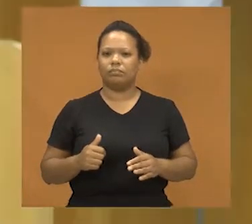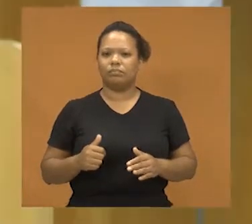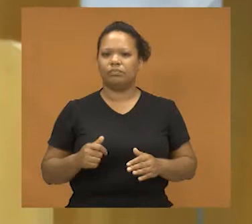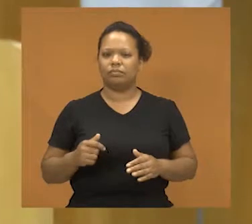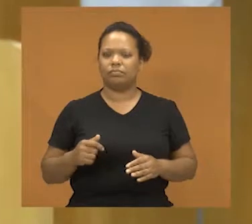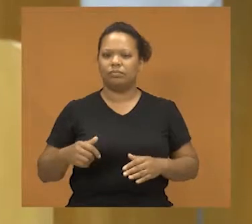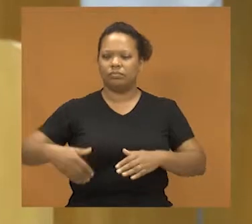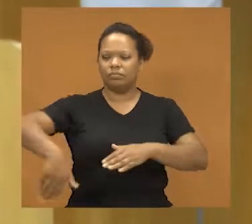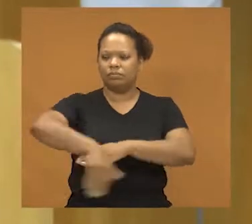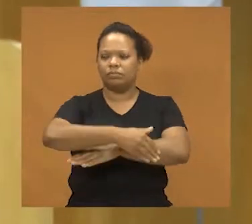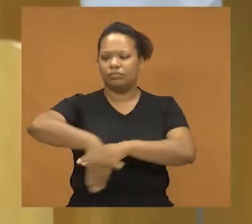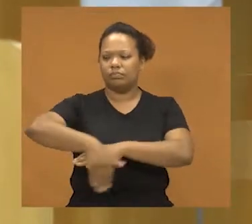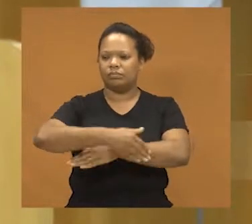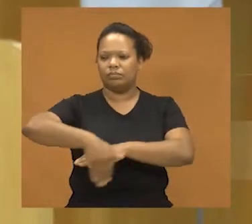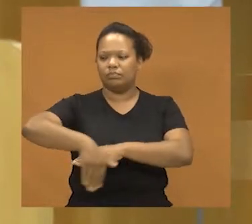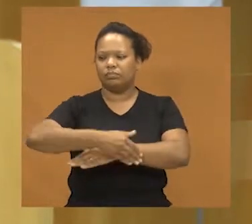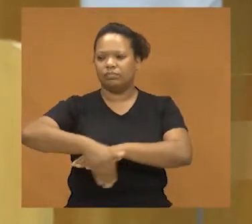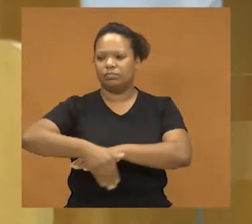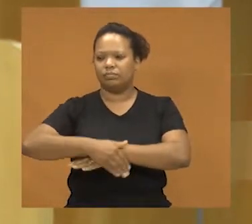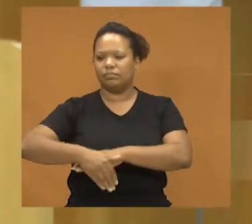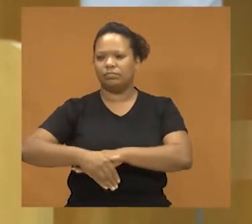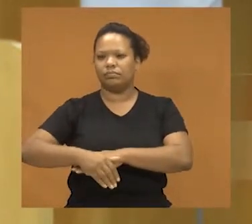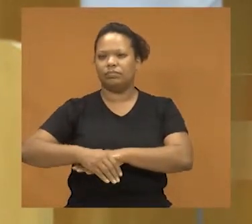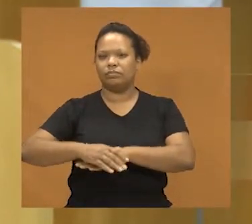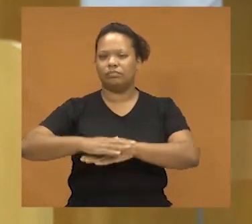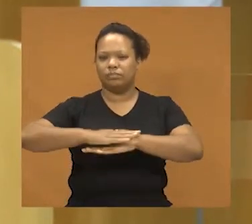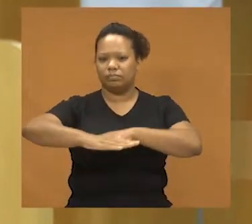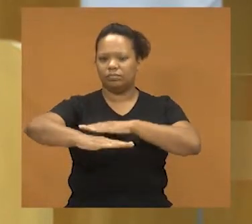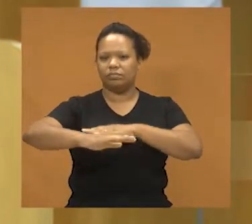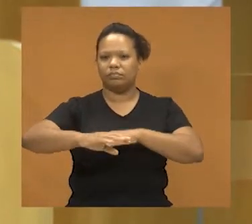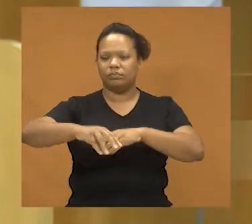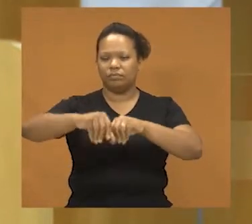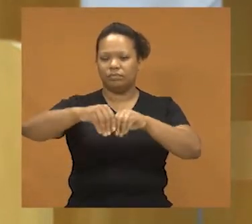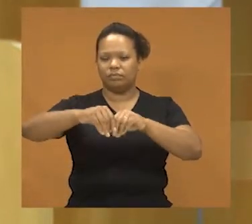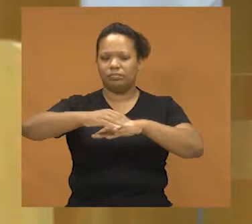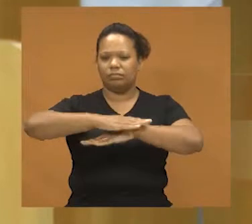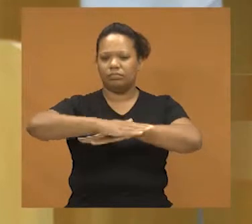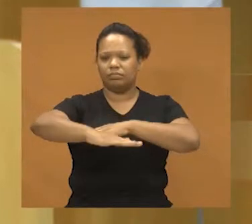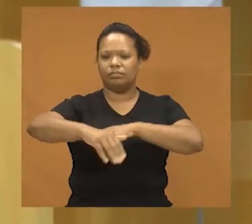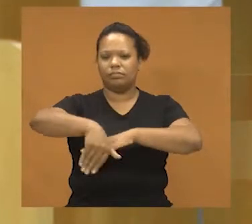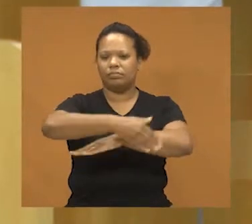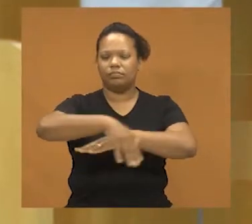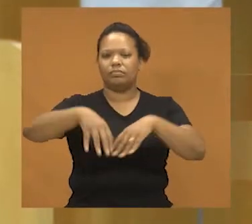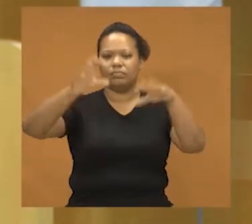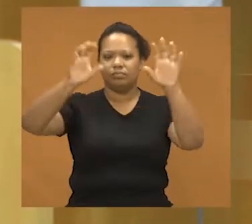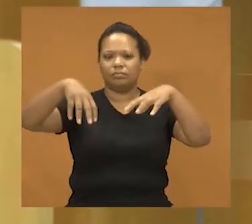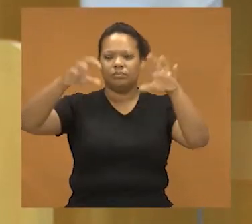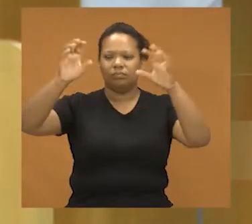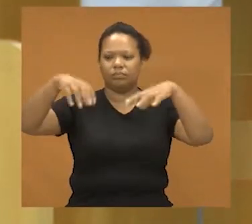nossas estradas são estradas não pavimentadas, ou seja, estradas de terra, quando